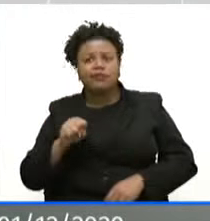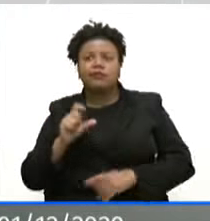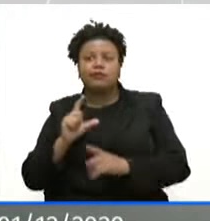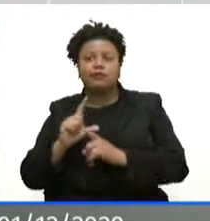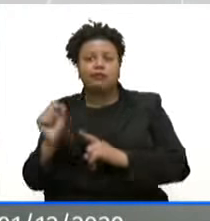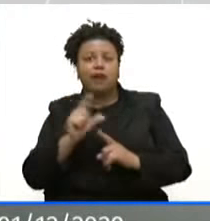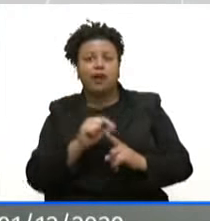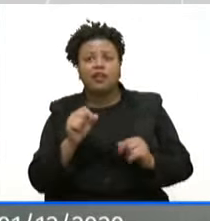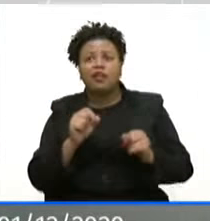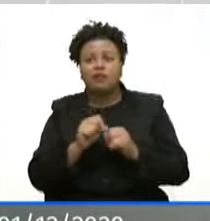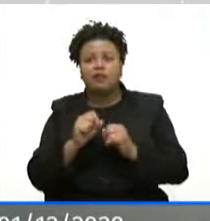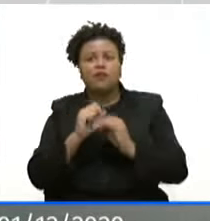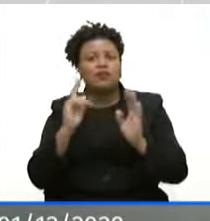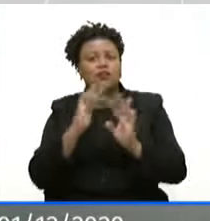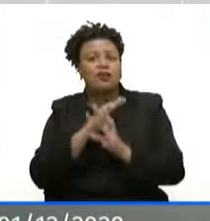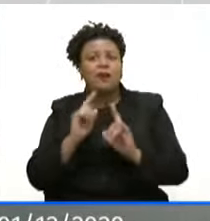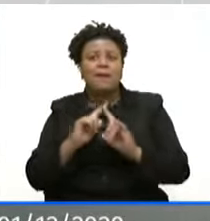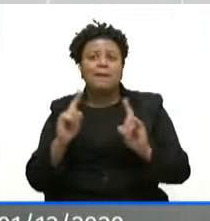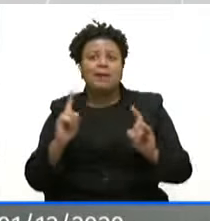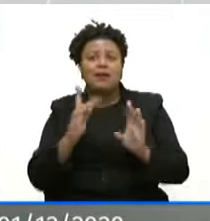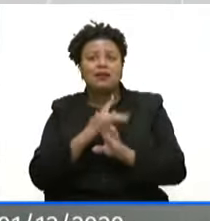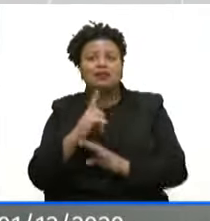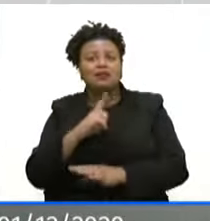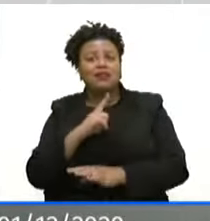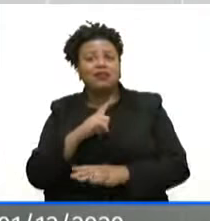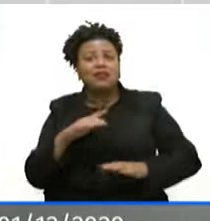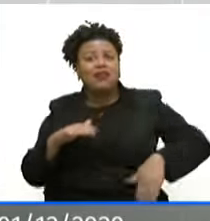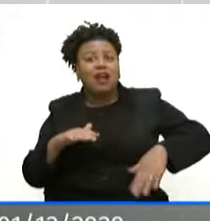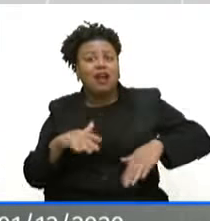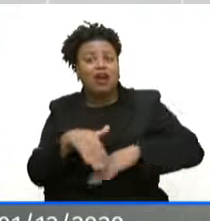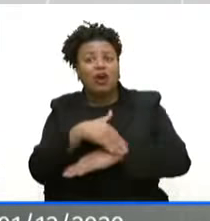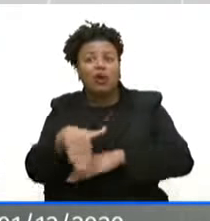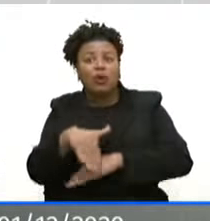elas vão fazer aglomerações, só que essas aglomerações vão ser nas ruas